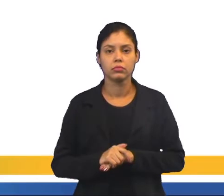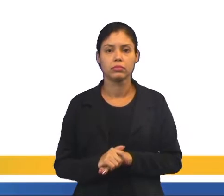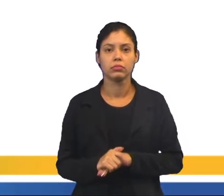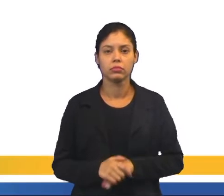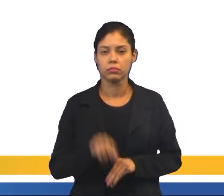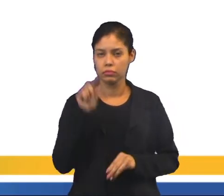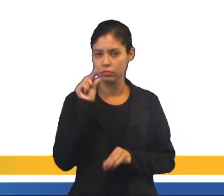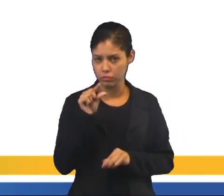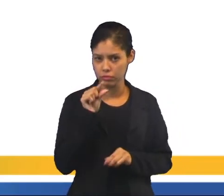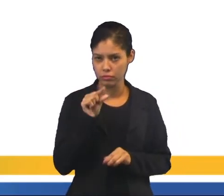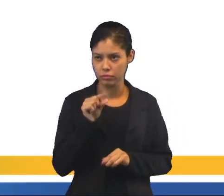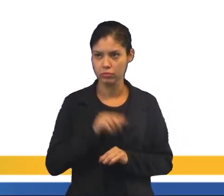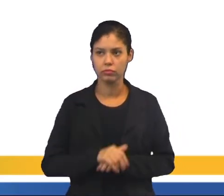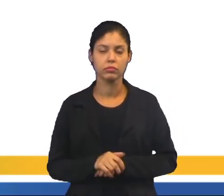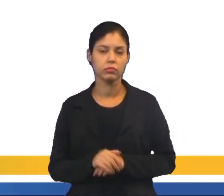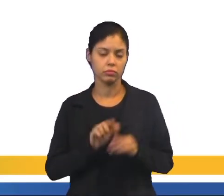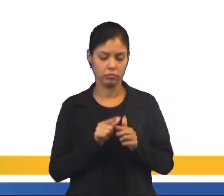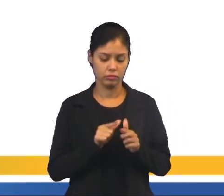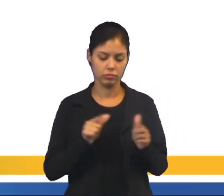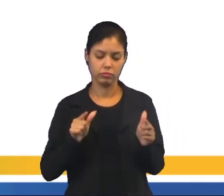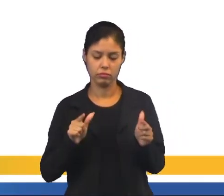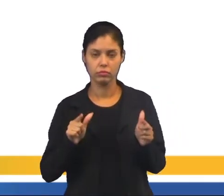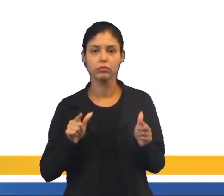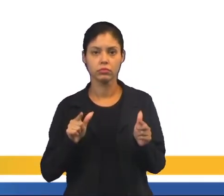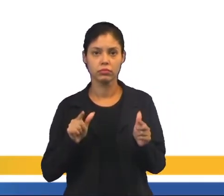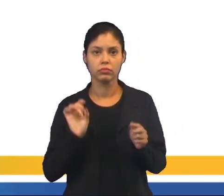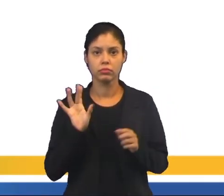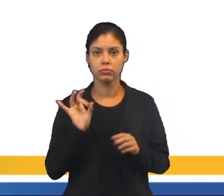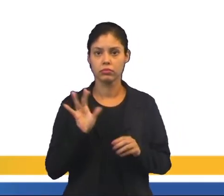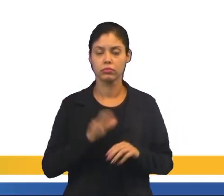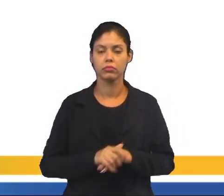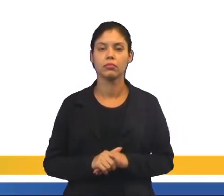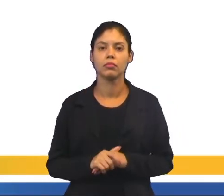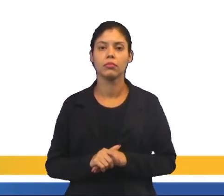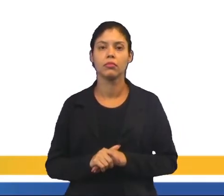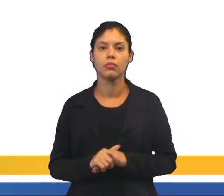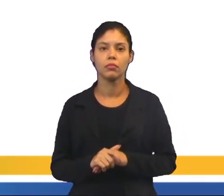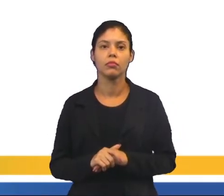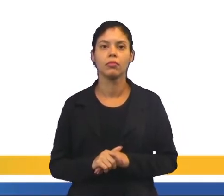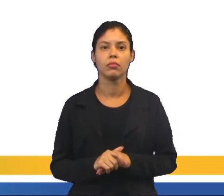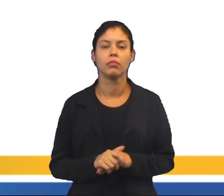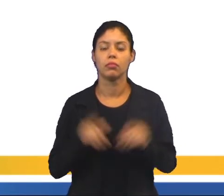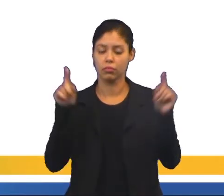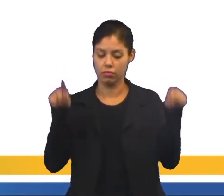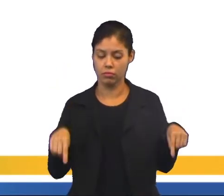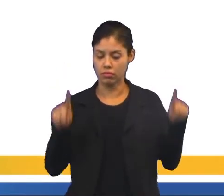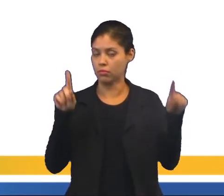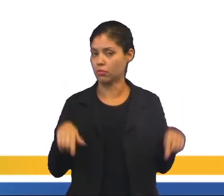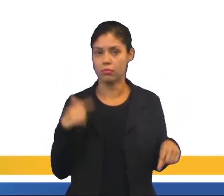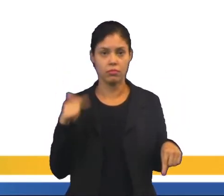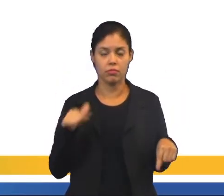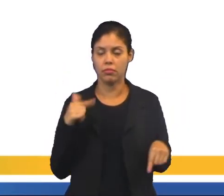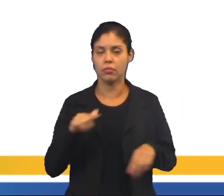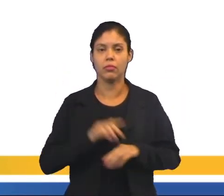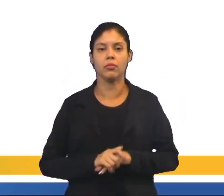aumentou só no meio da figura, só no comprimento, mas não ampliou a lateral. Então,